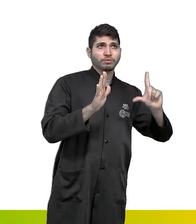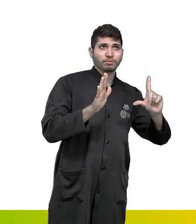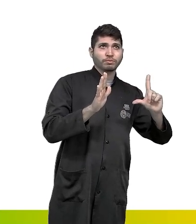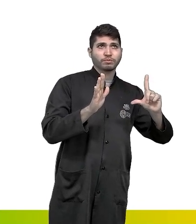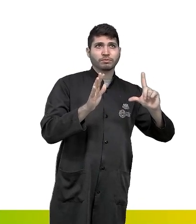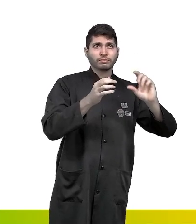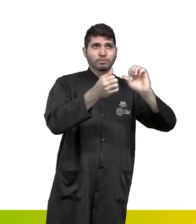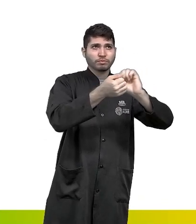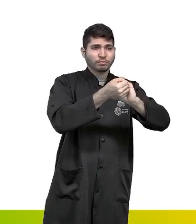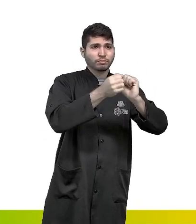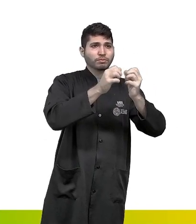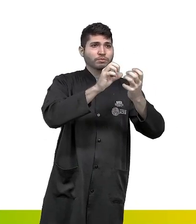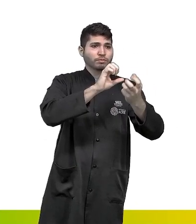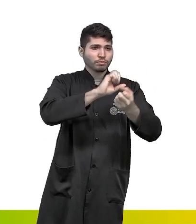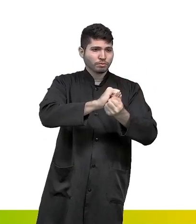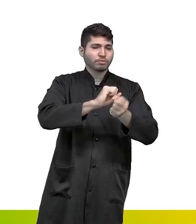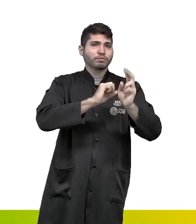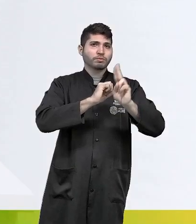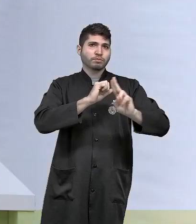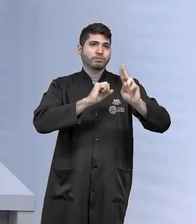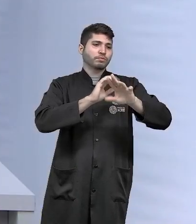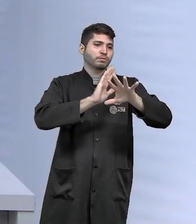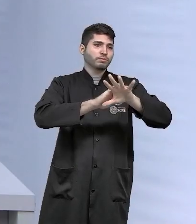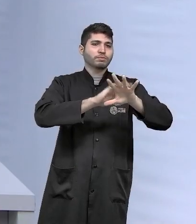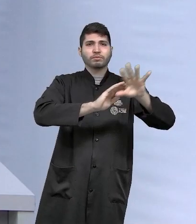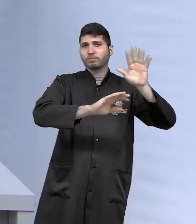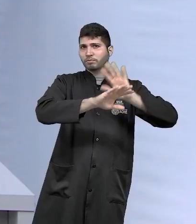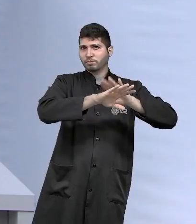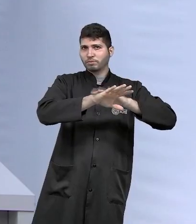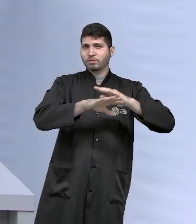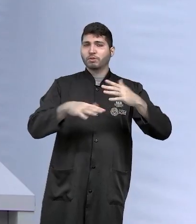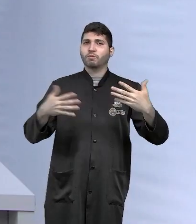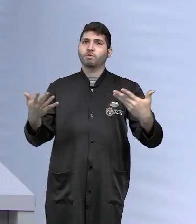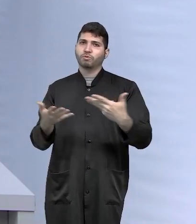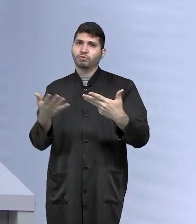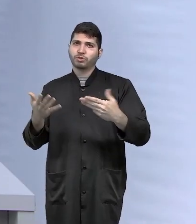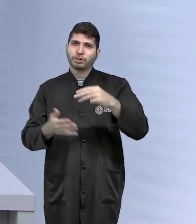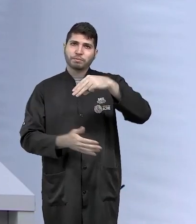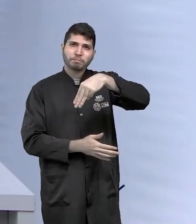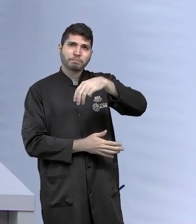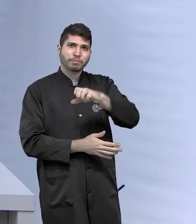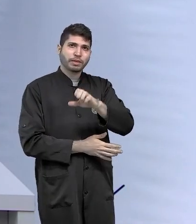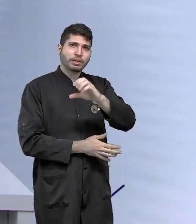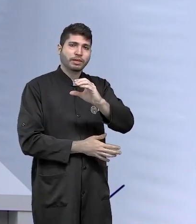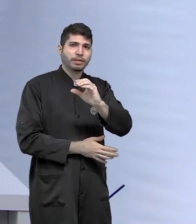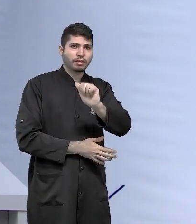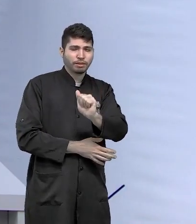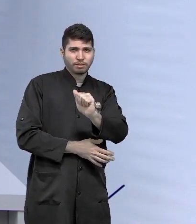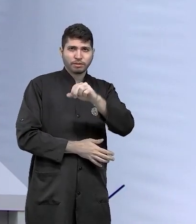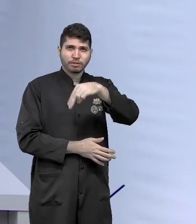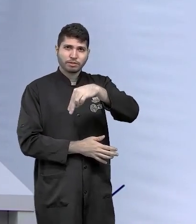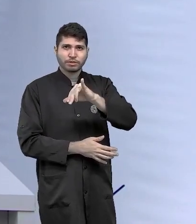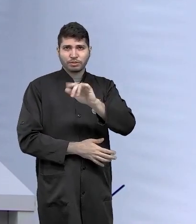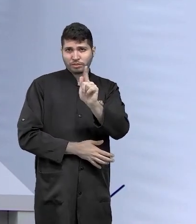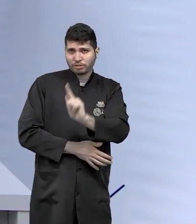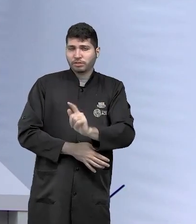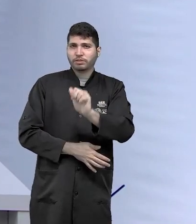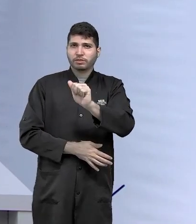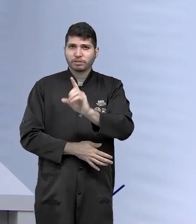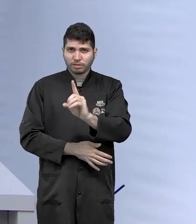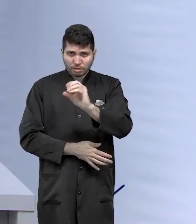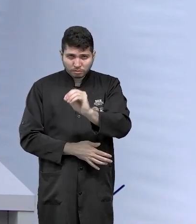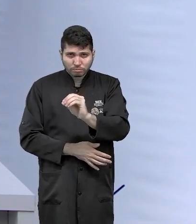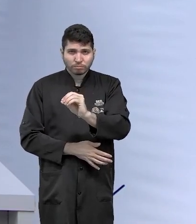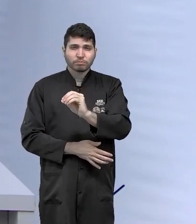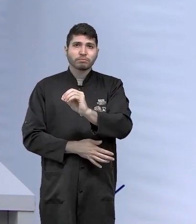artesanal, manual. Hoje é mecanizado. E essa mecanização tem uma característica da República para cá.